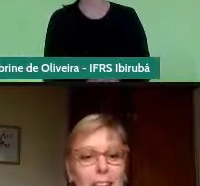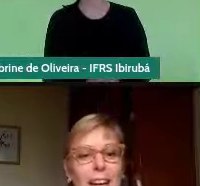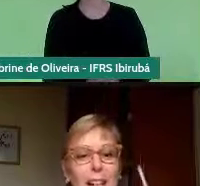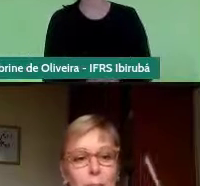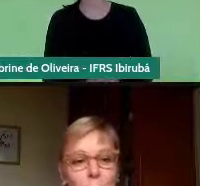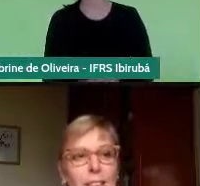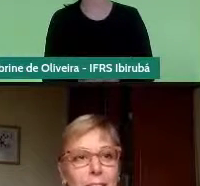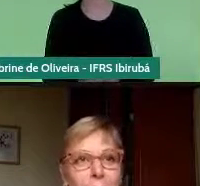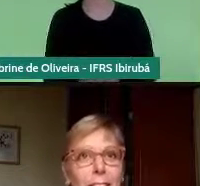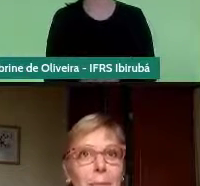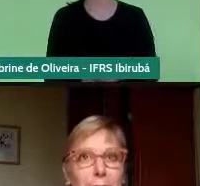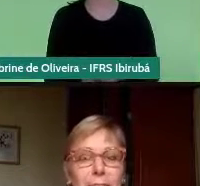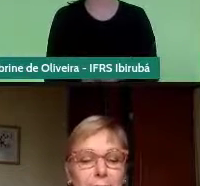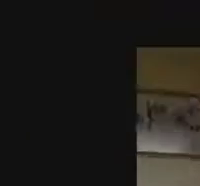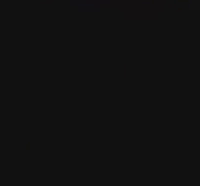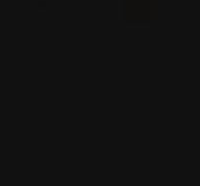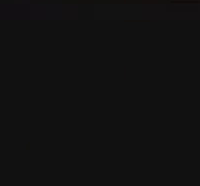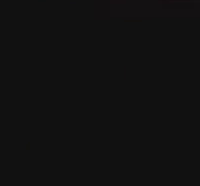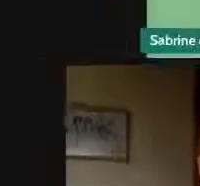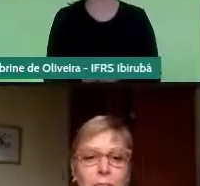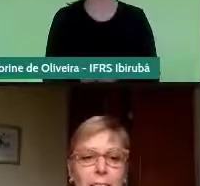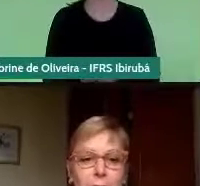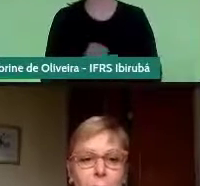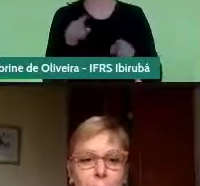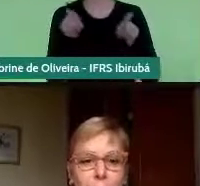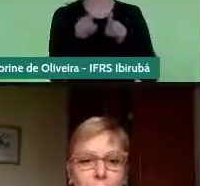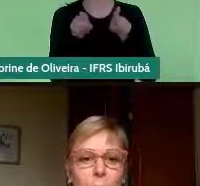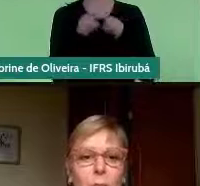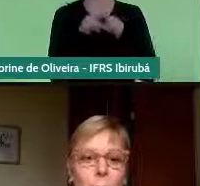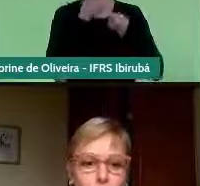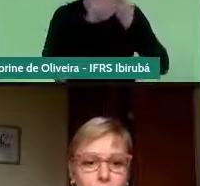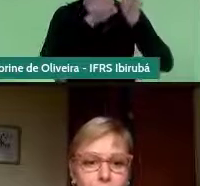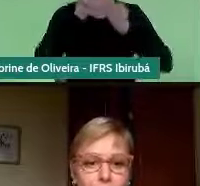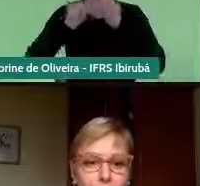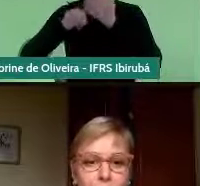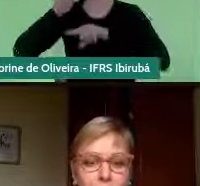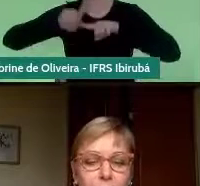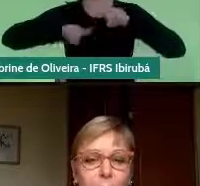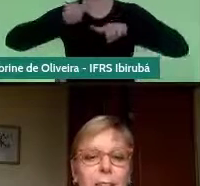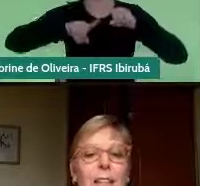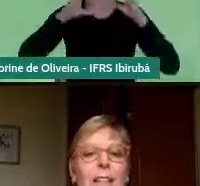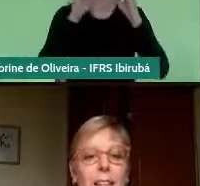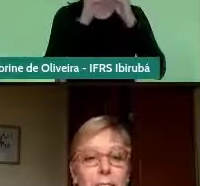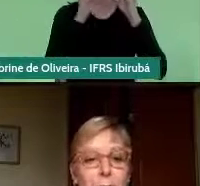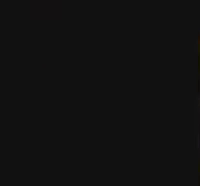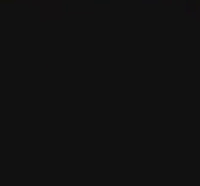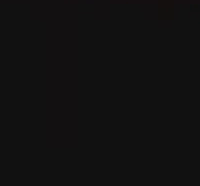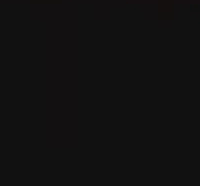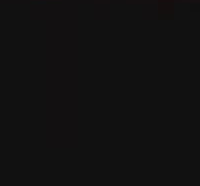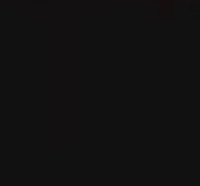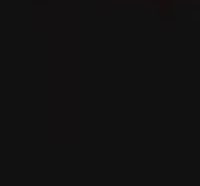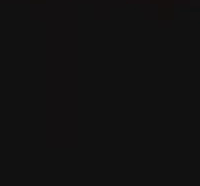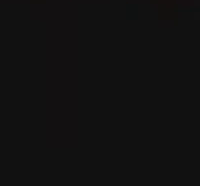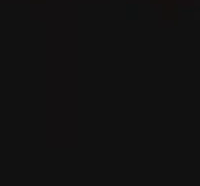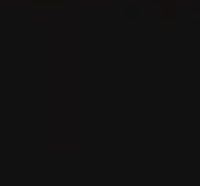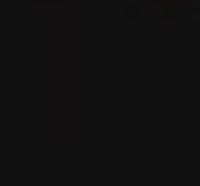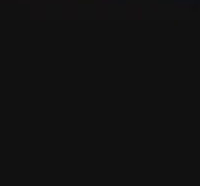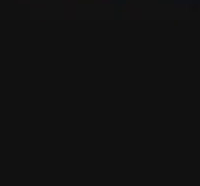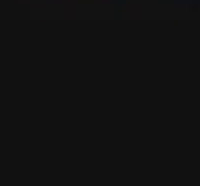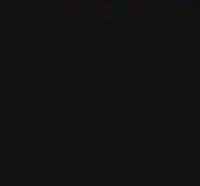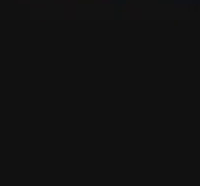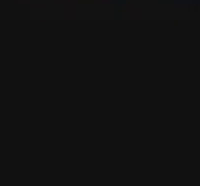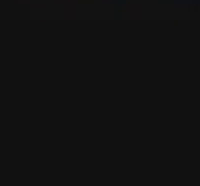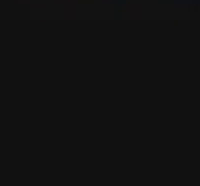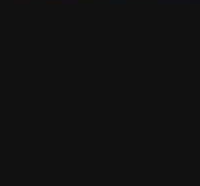os processos, os materiais didáticos, né, que vocês estão utilizando nas aulas. Vocês têm algum lugar